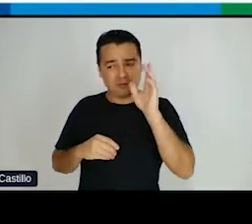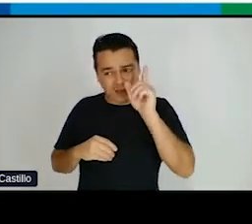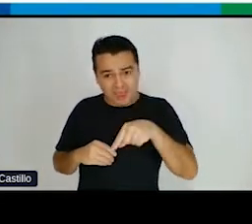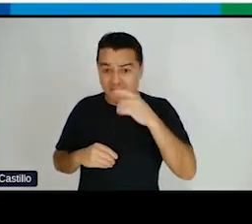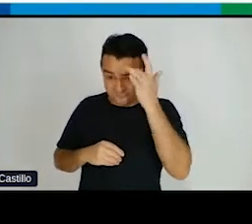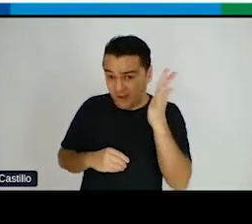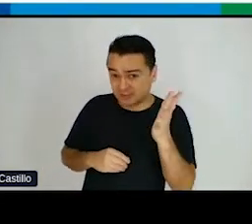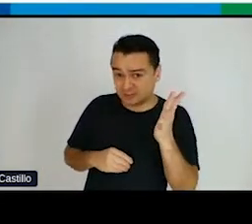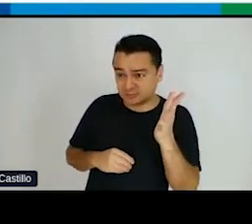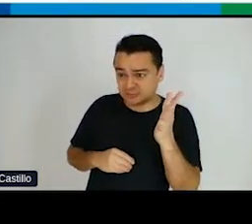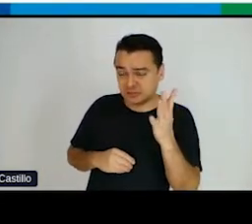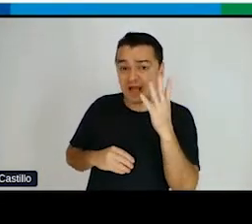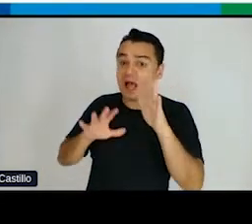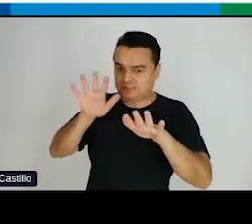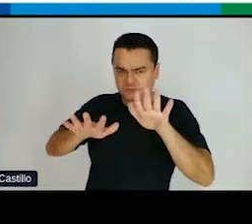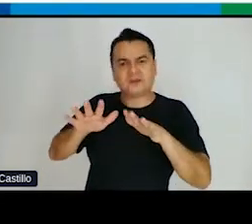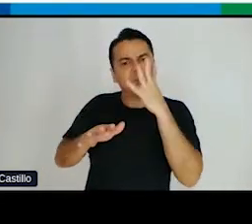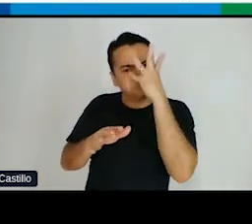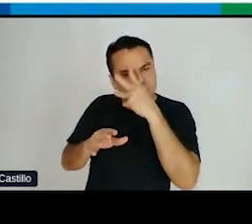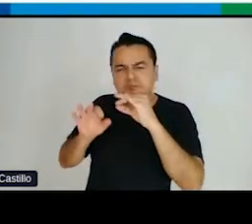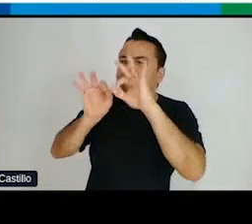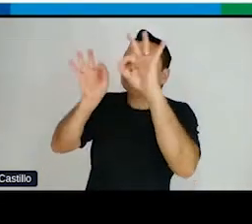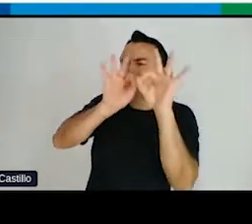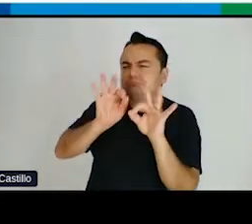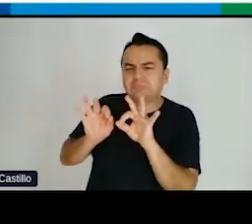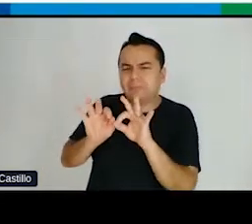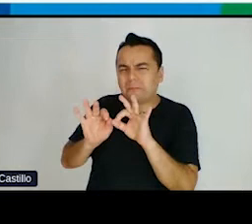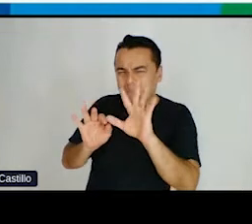né? Então, aquele monte de texto,